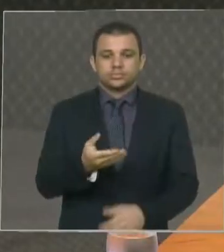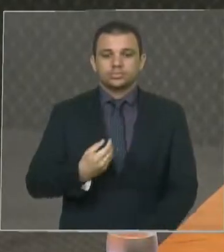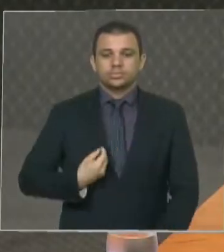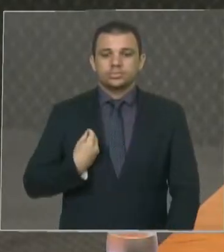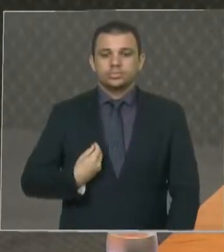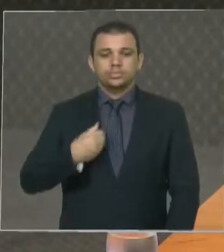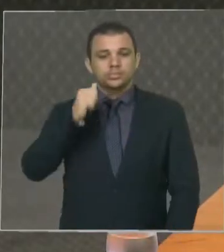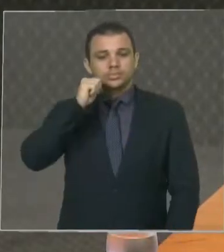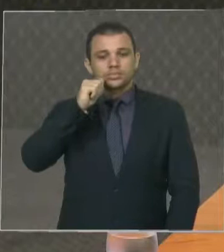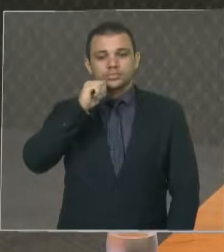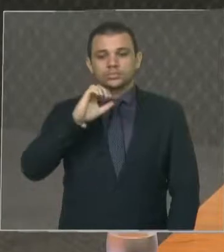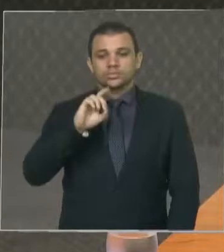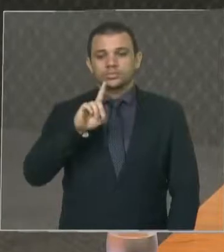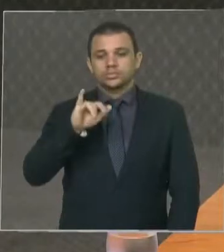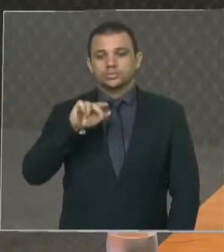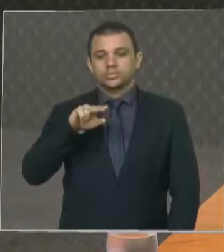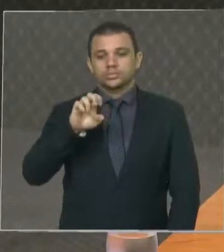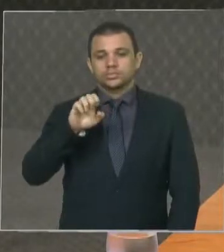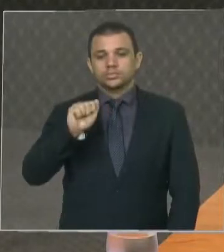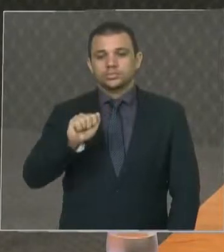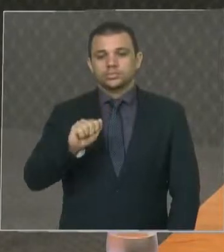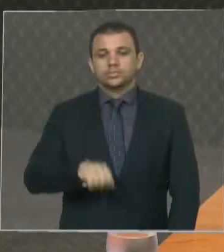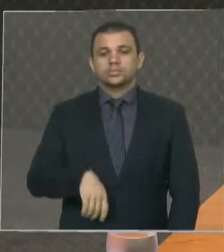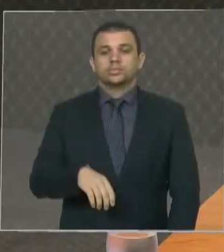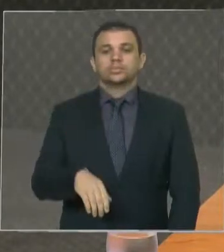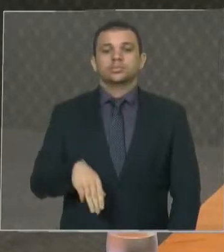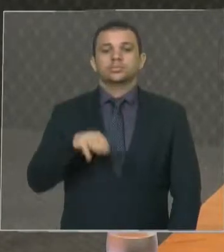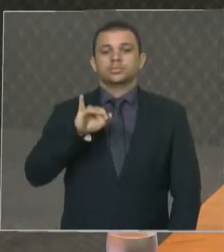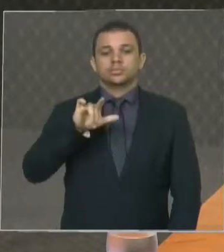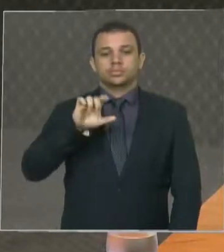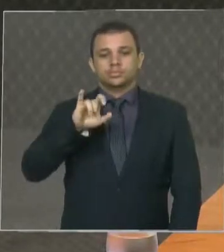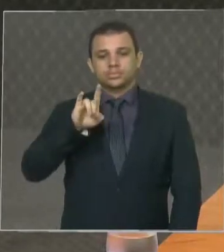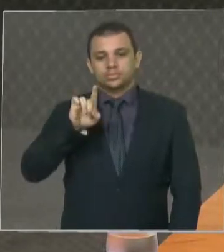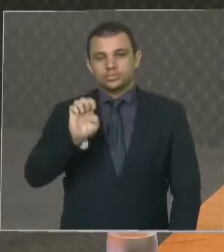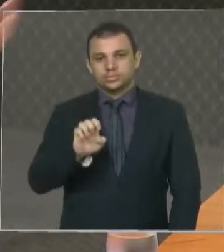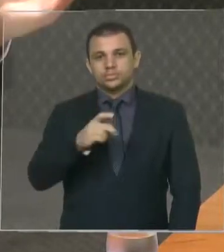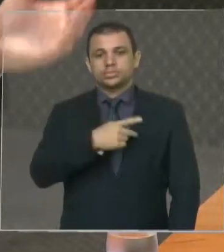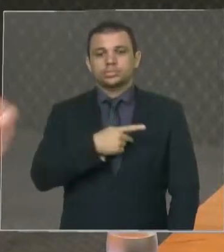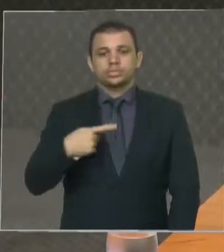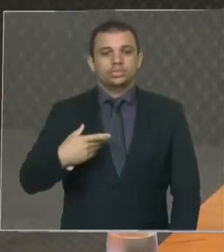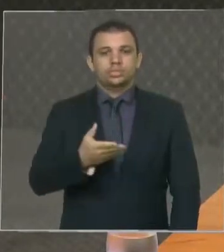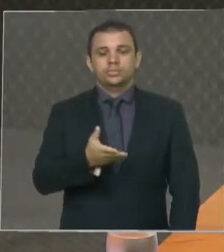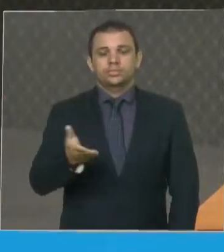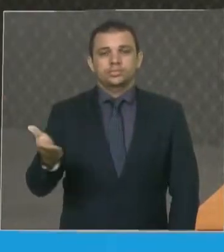Odinea, Mary Lady, nossos pastores,